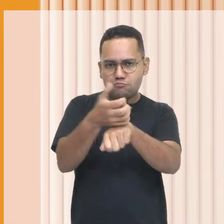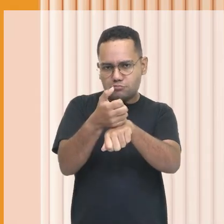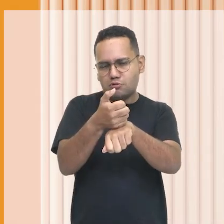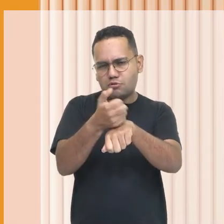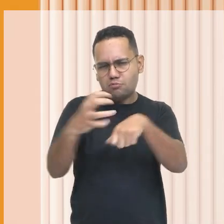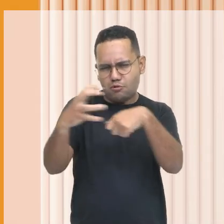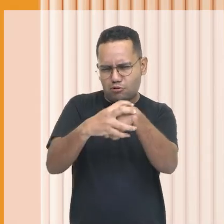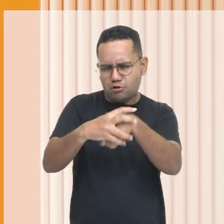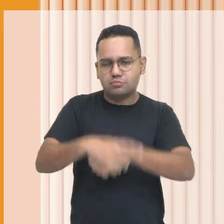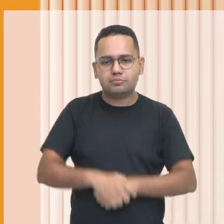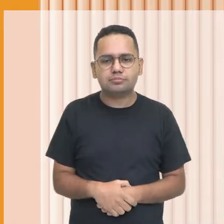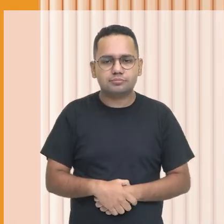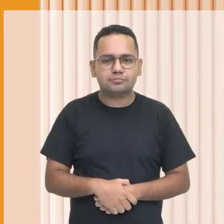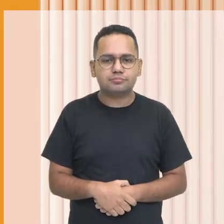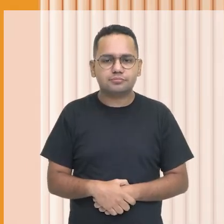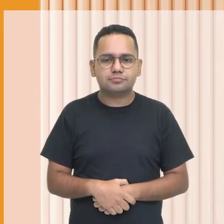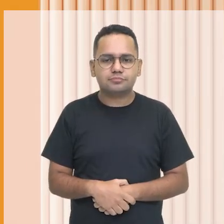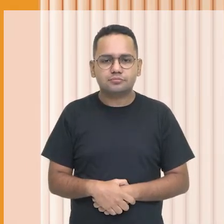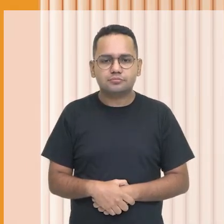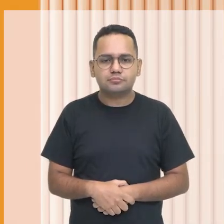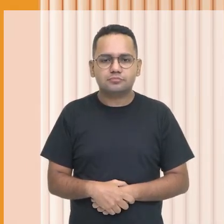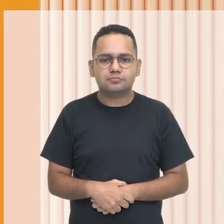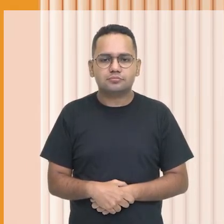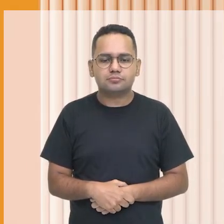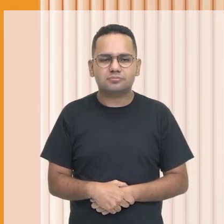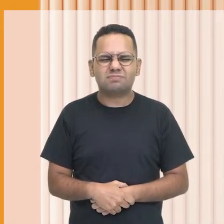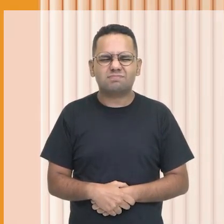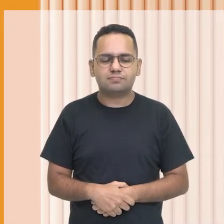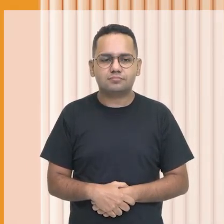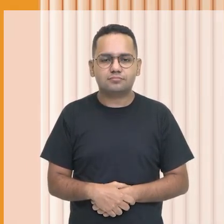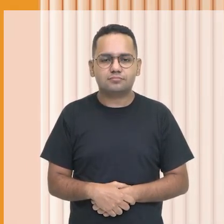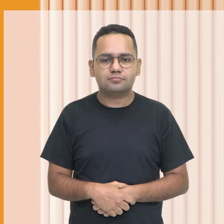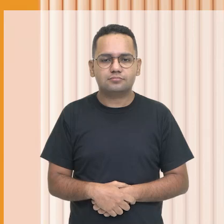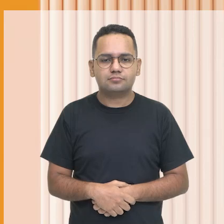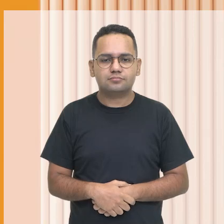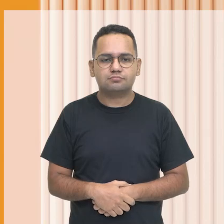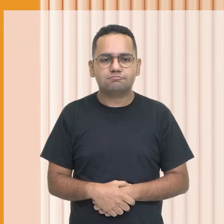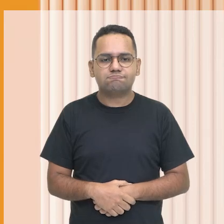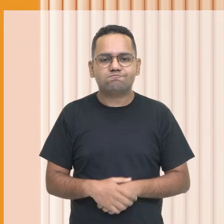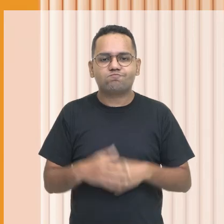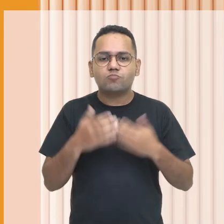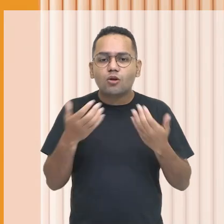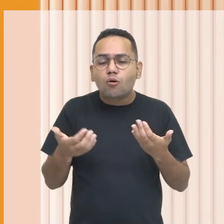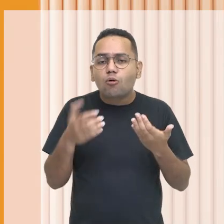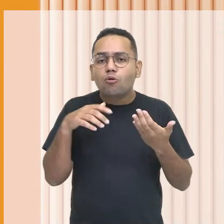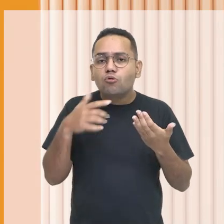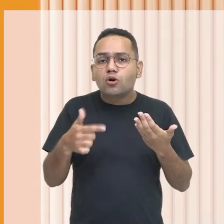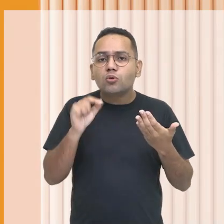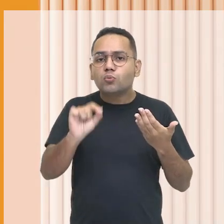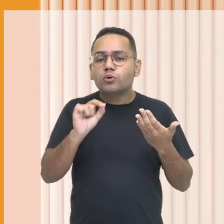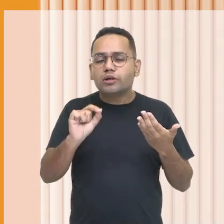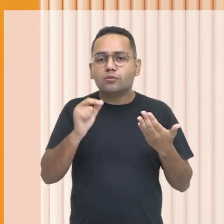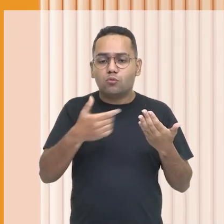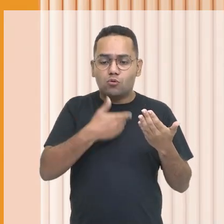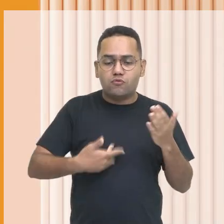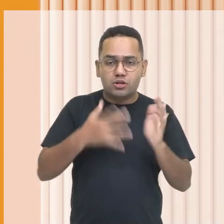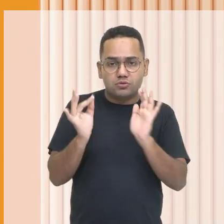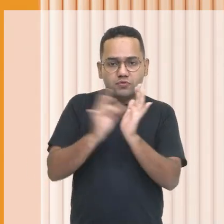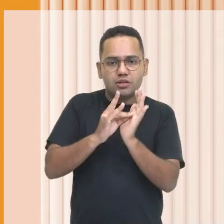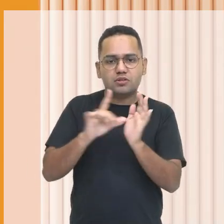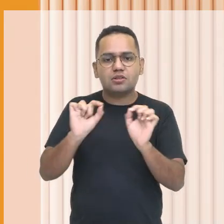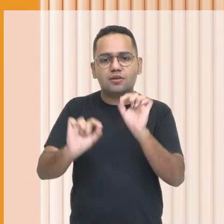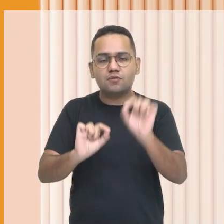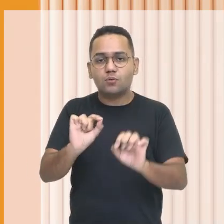a primeira forma de governo que houve implementado de fato no Brasil? A partir de 1530, as